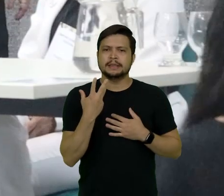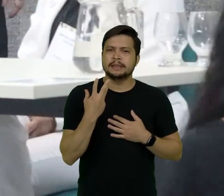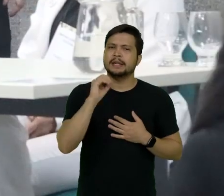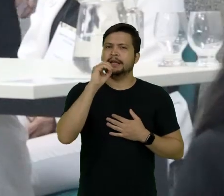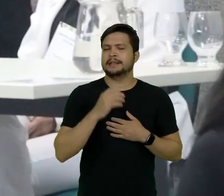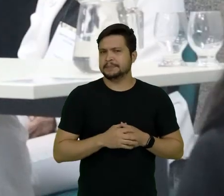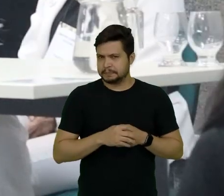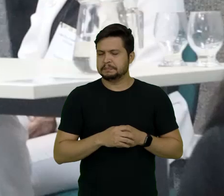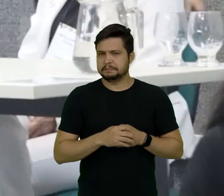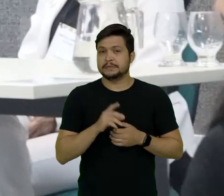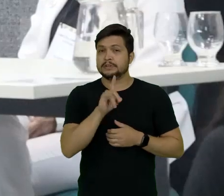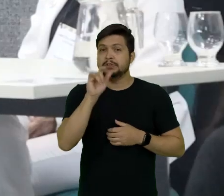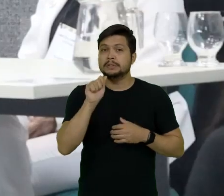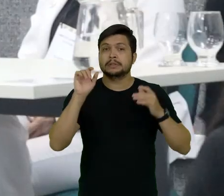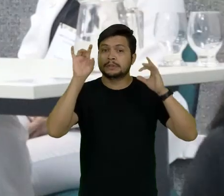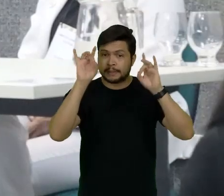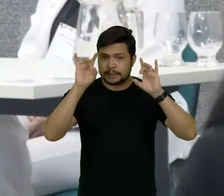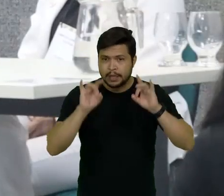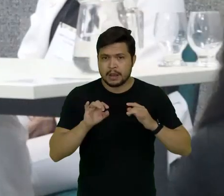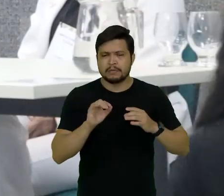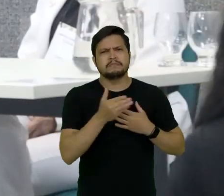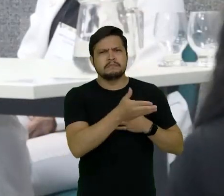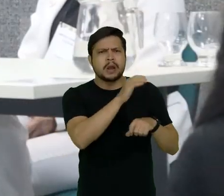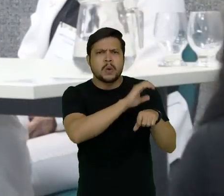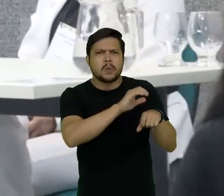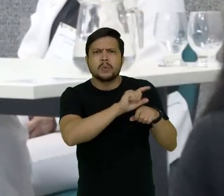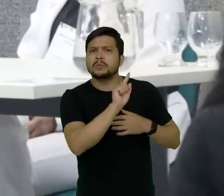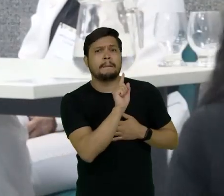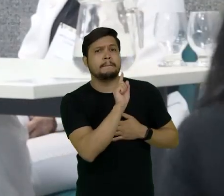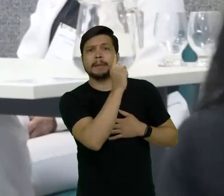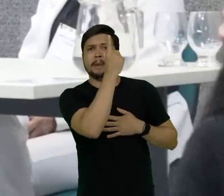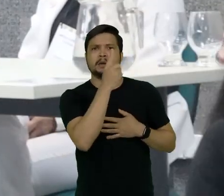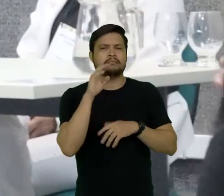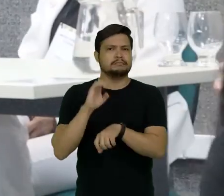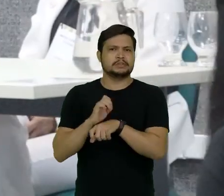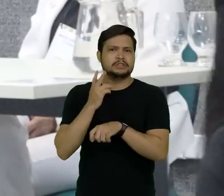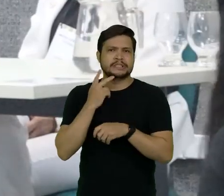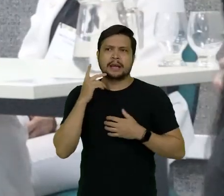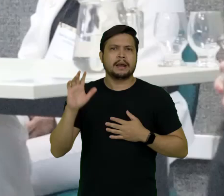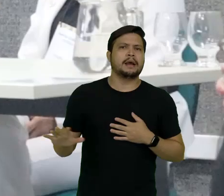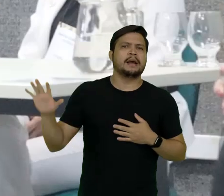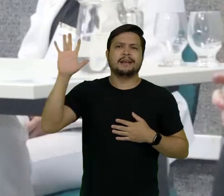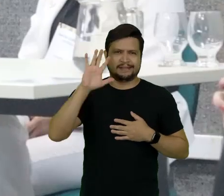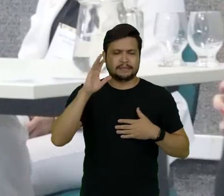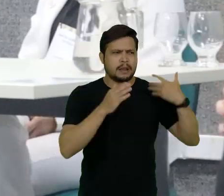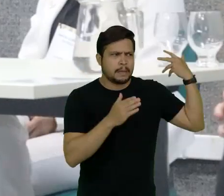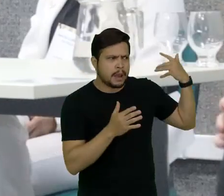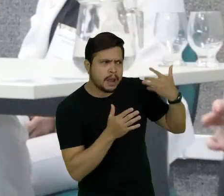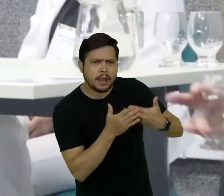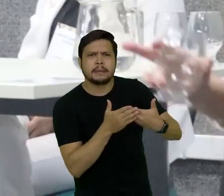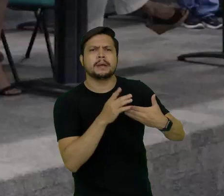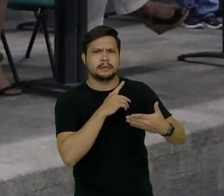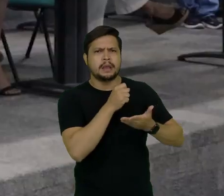tratar do primeiro curso de zootecnia do Ceará, que ao longo dessas 3 décadas tem contribuído significativamente para a formação